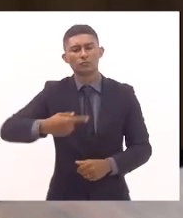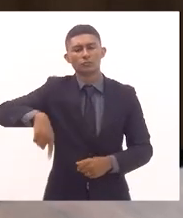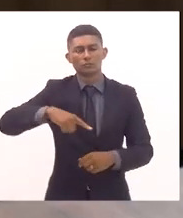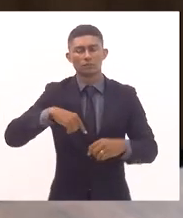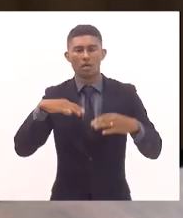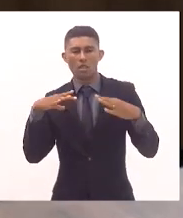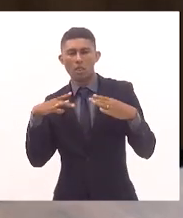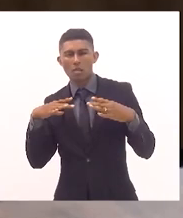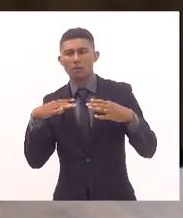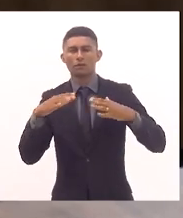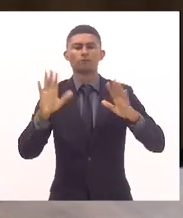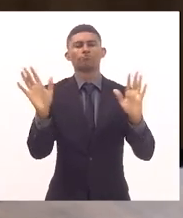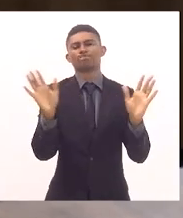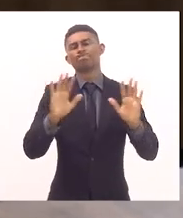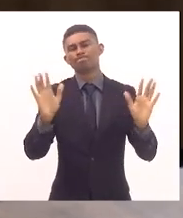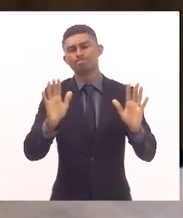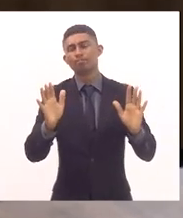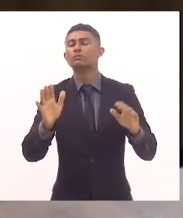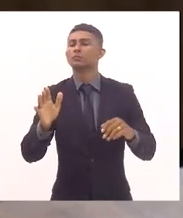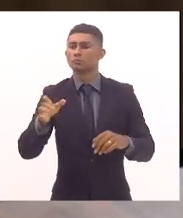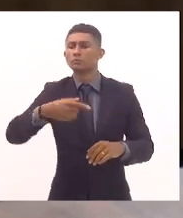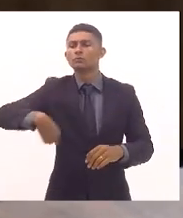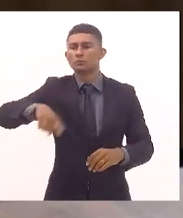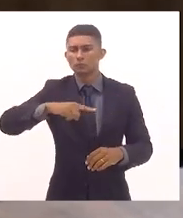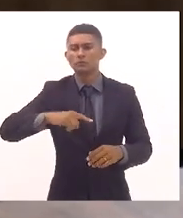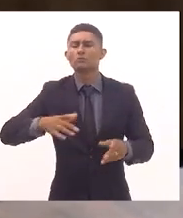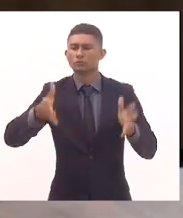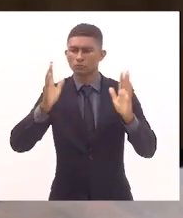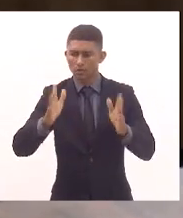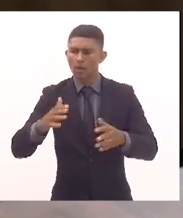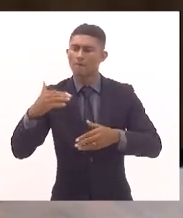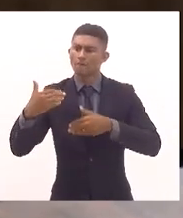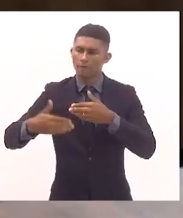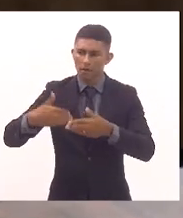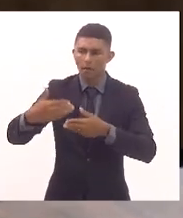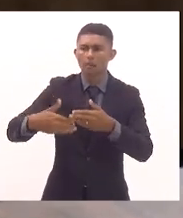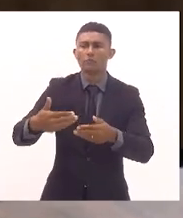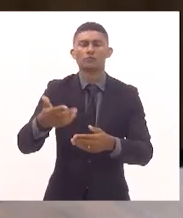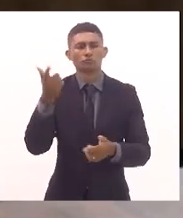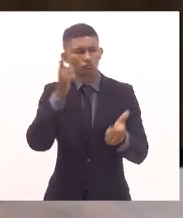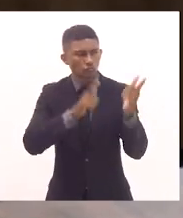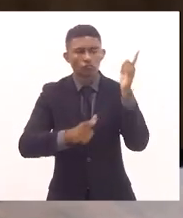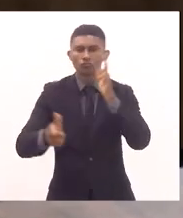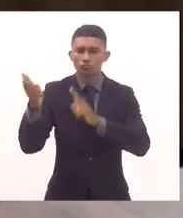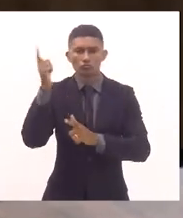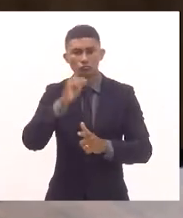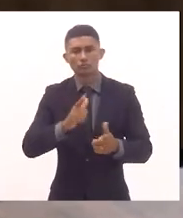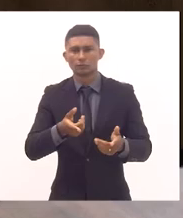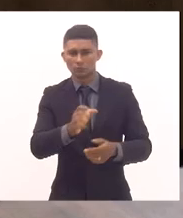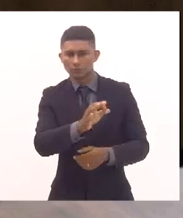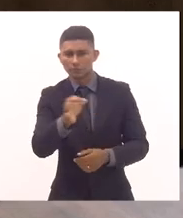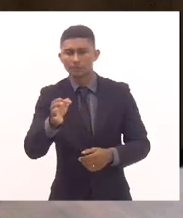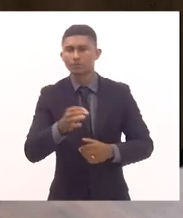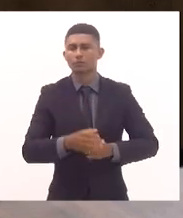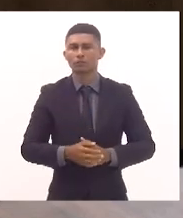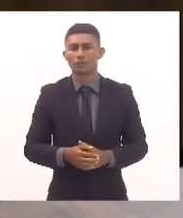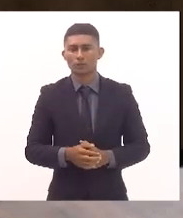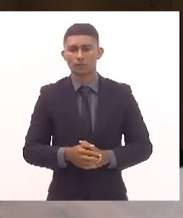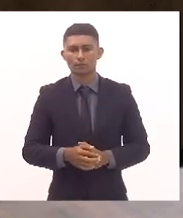acomodados. Nós tivemos muitos avanços, muitos, muitos avanços mesmos.